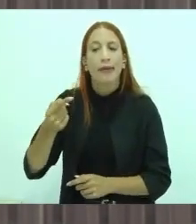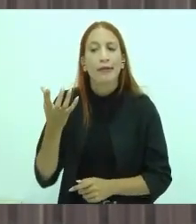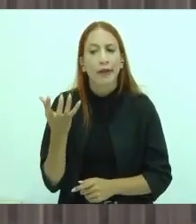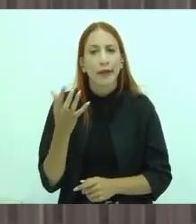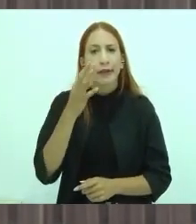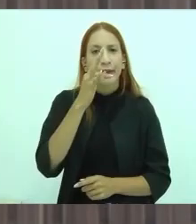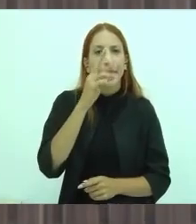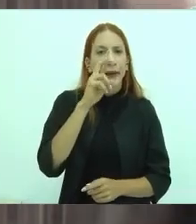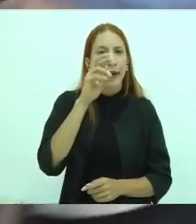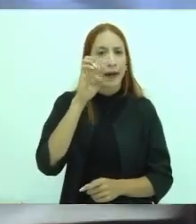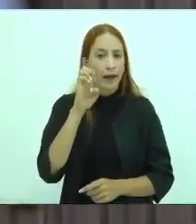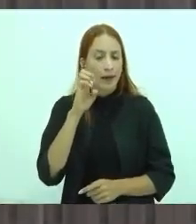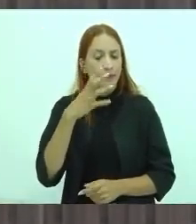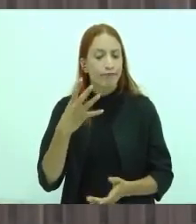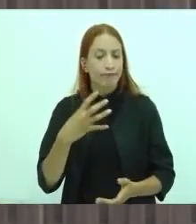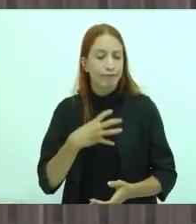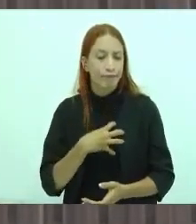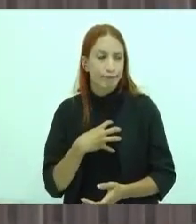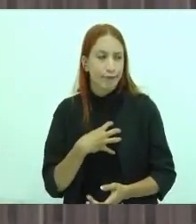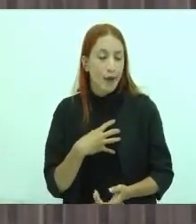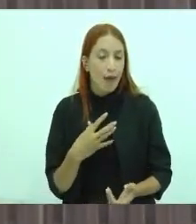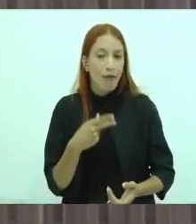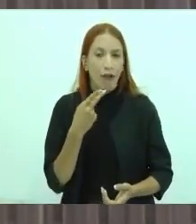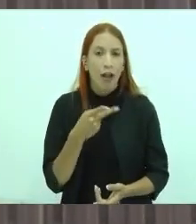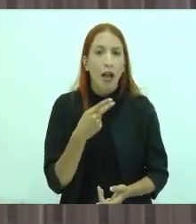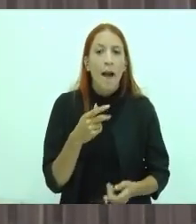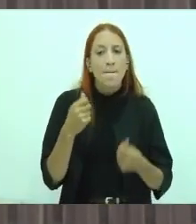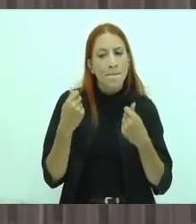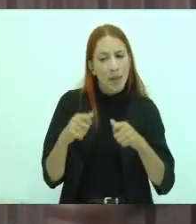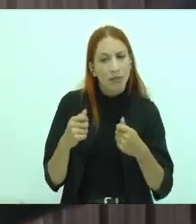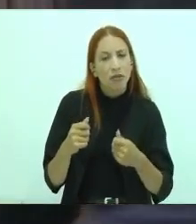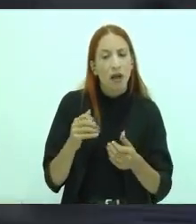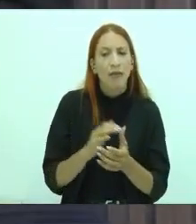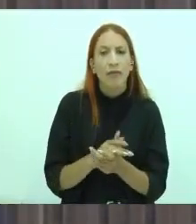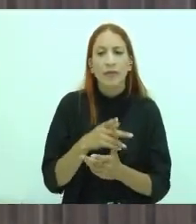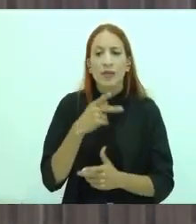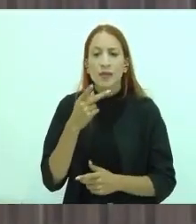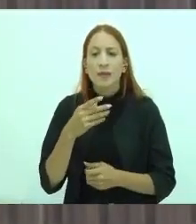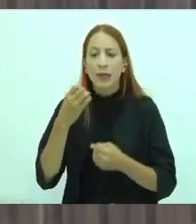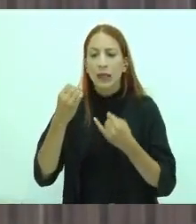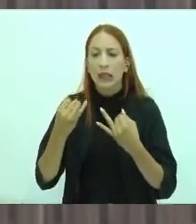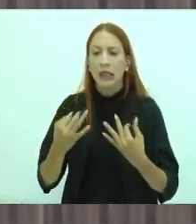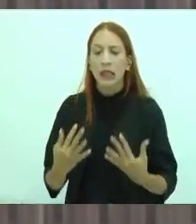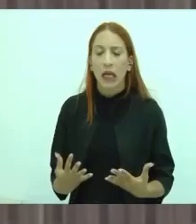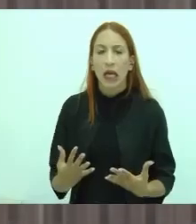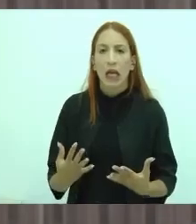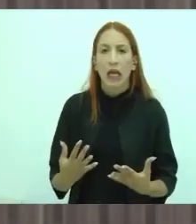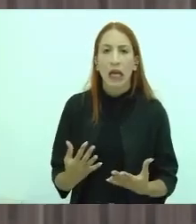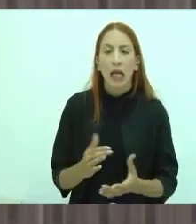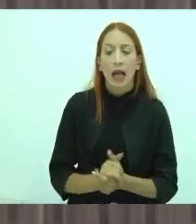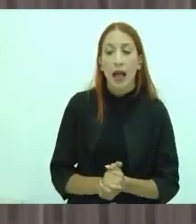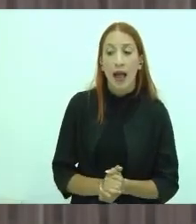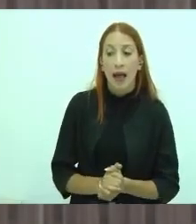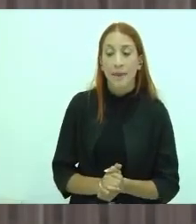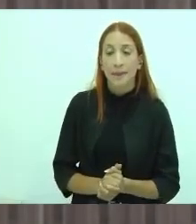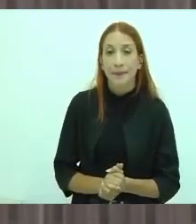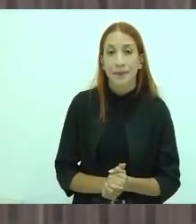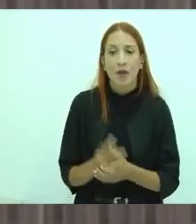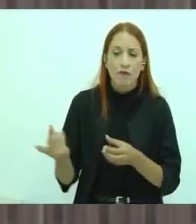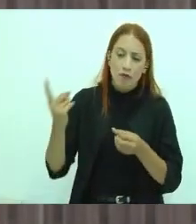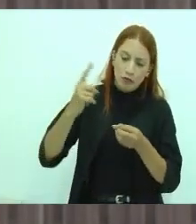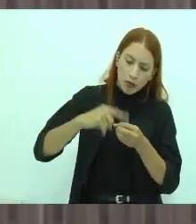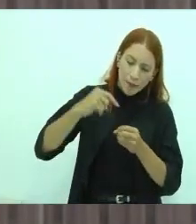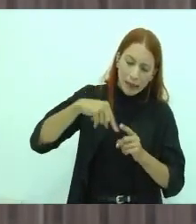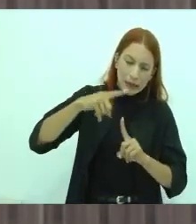TR em Salvador alegando que tinha que ouvir as testemunhas o processo retornou a Teixeira de Freitas e